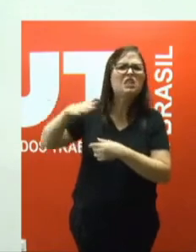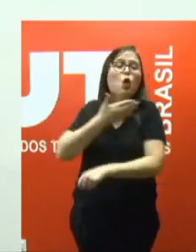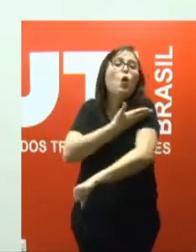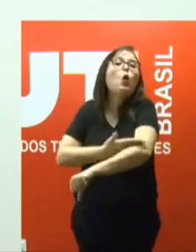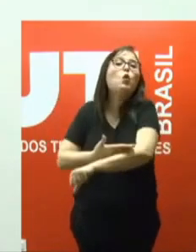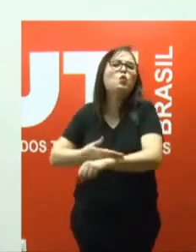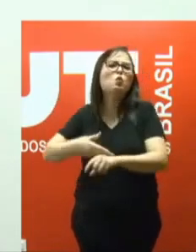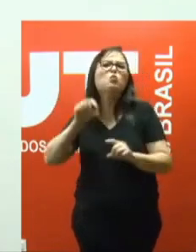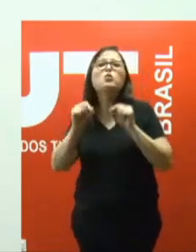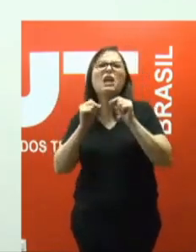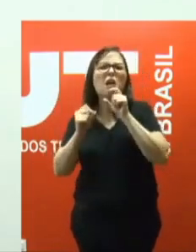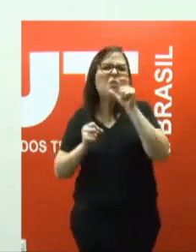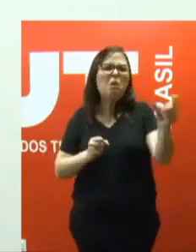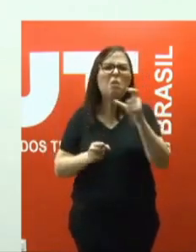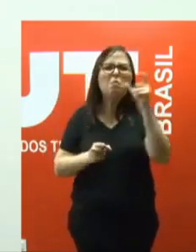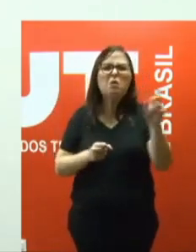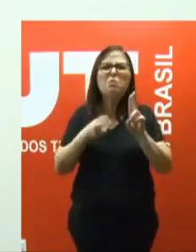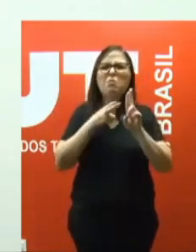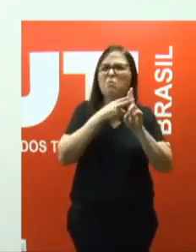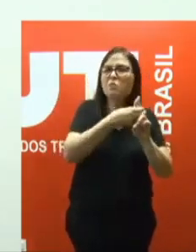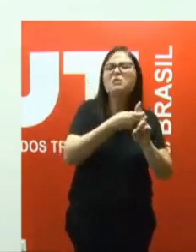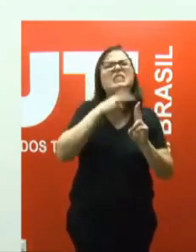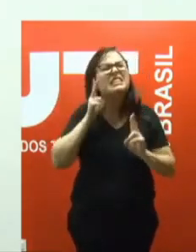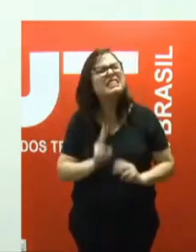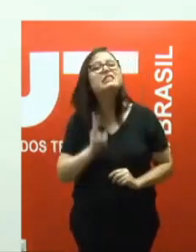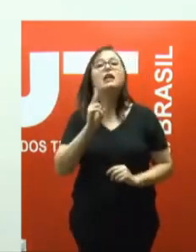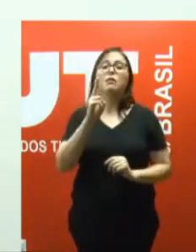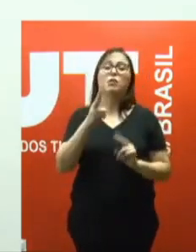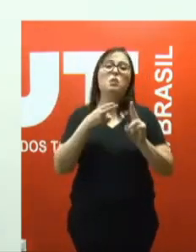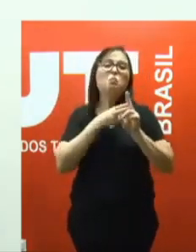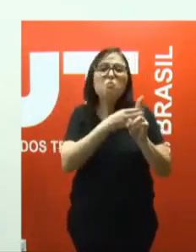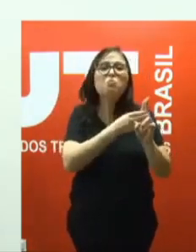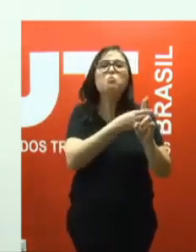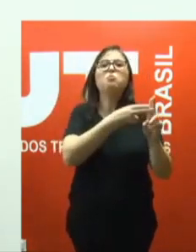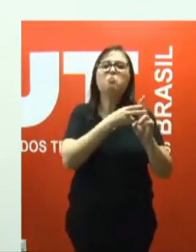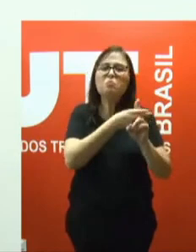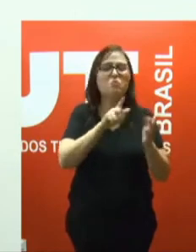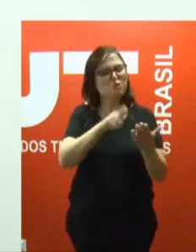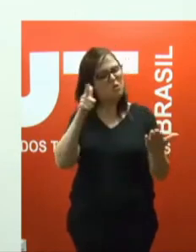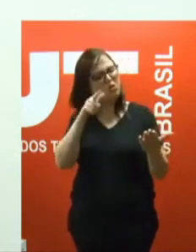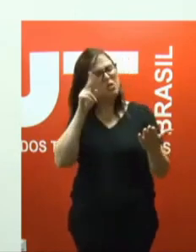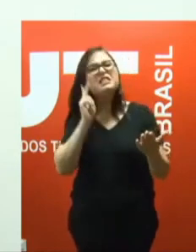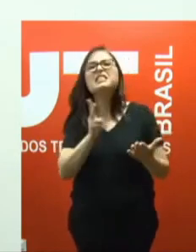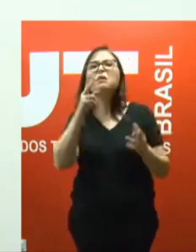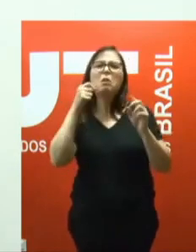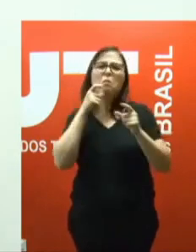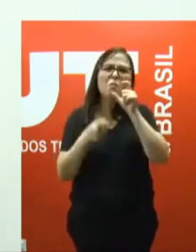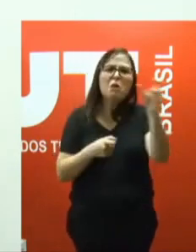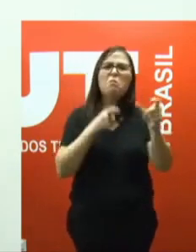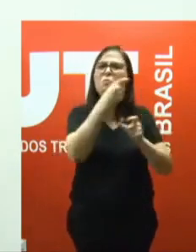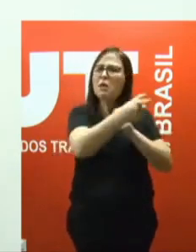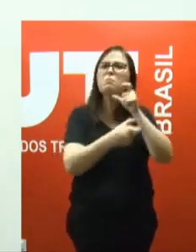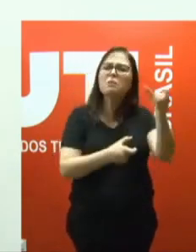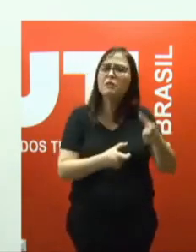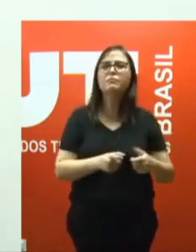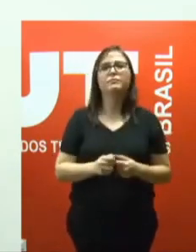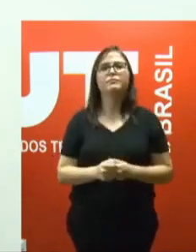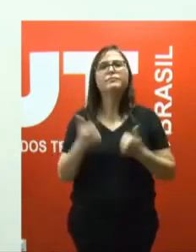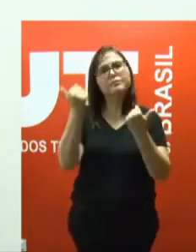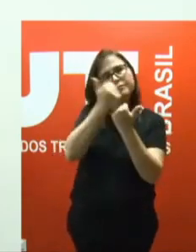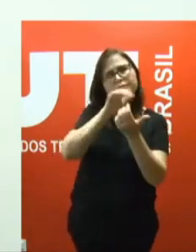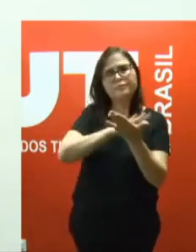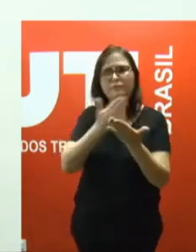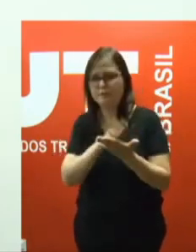Era raramente que você via uma matéria favorável ao SUS desde que ele foi criado. Agora com a